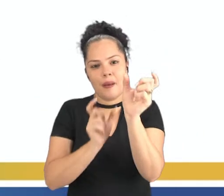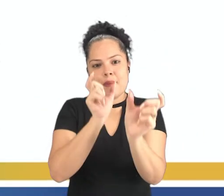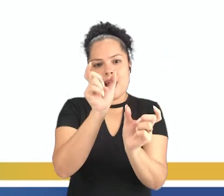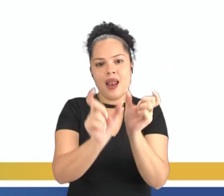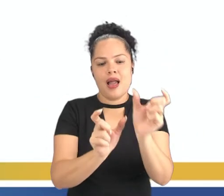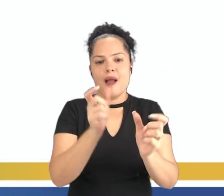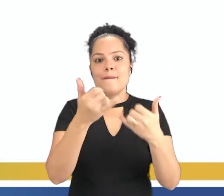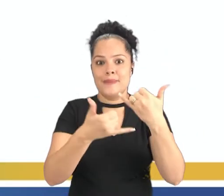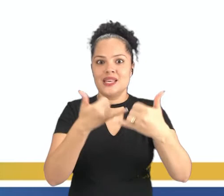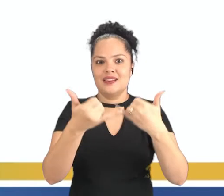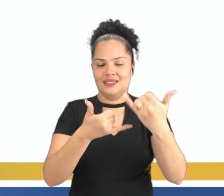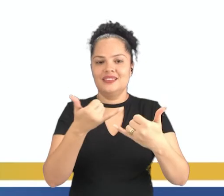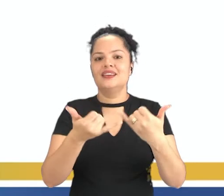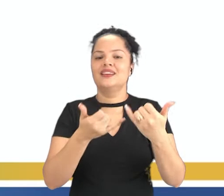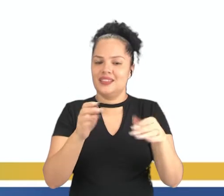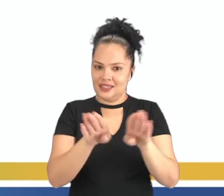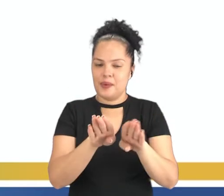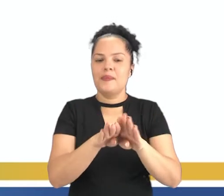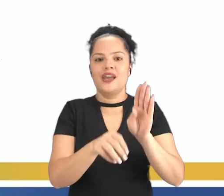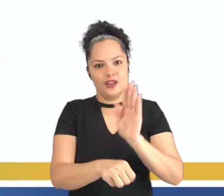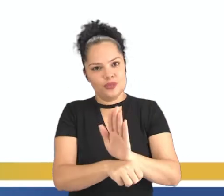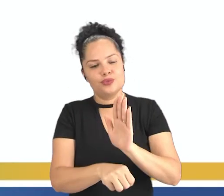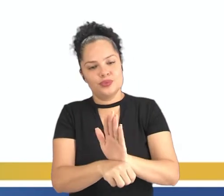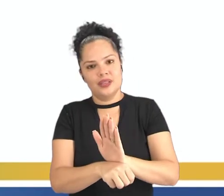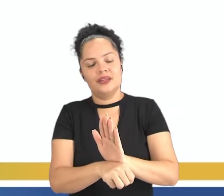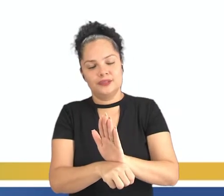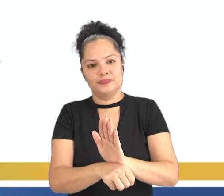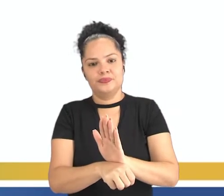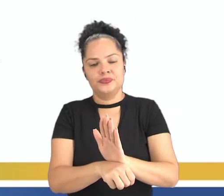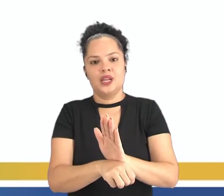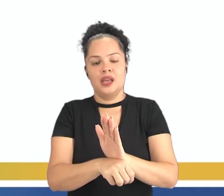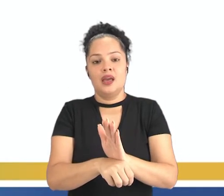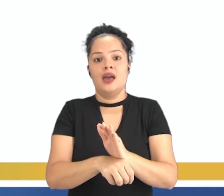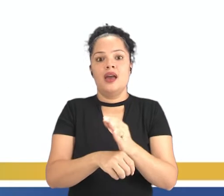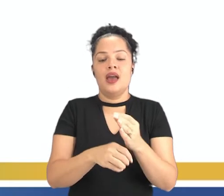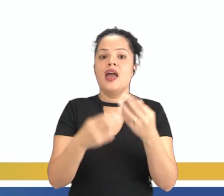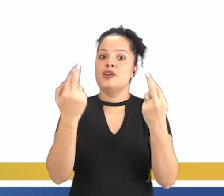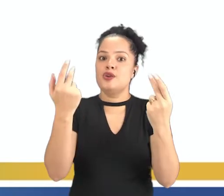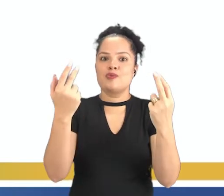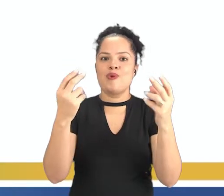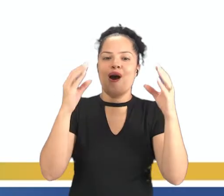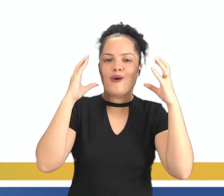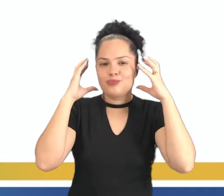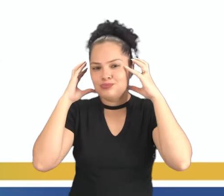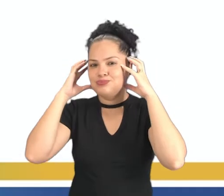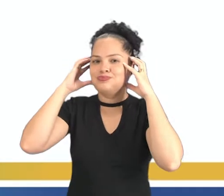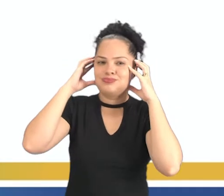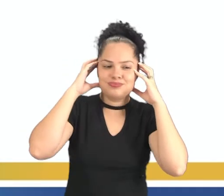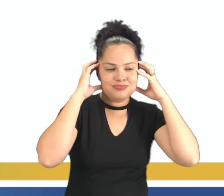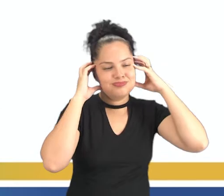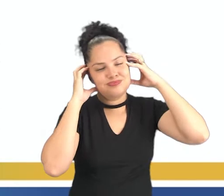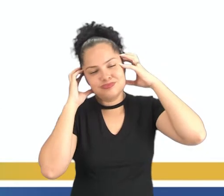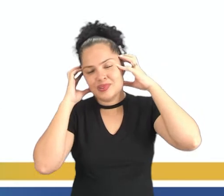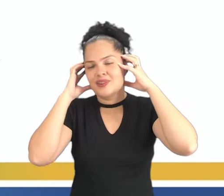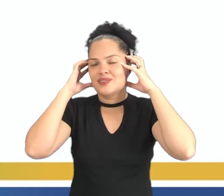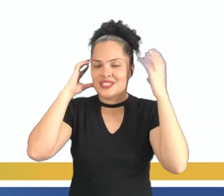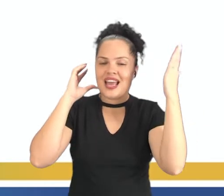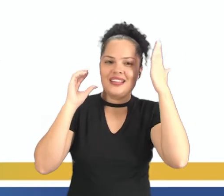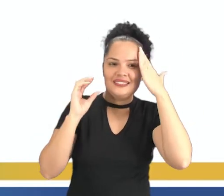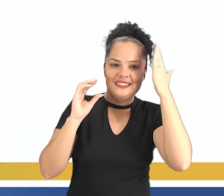inferiores à leitura, mas também ajudam. É da mesma forma que ouvir uma música e atentar para a letra,